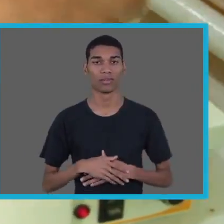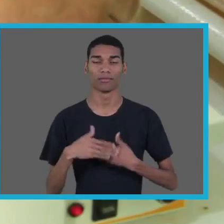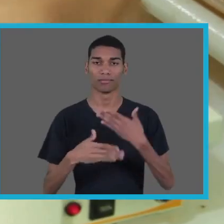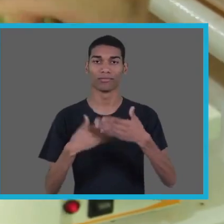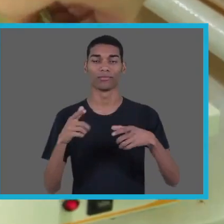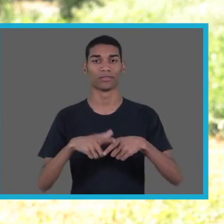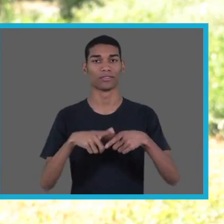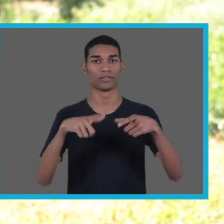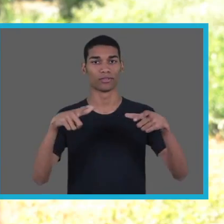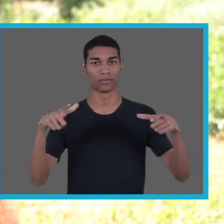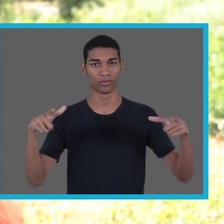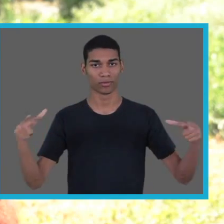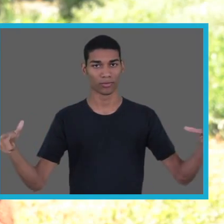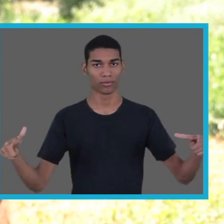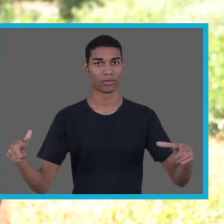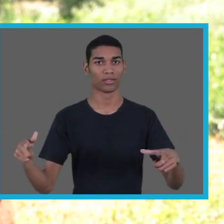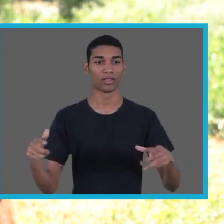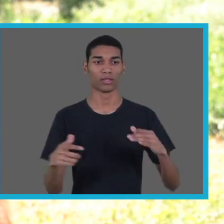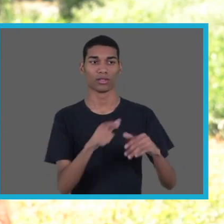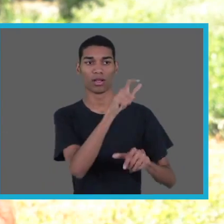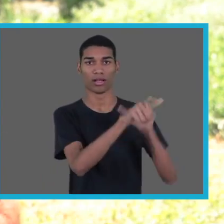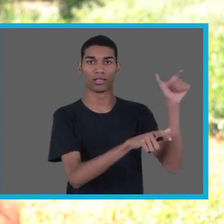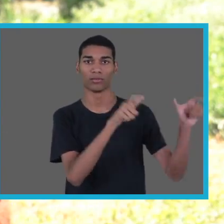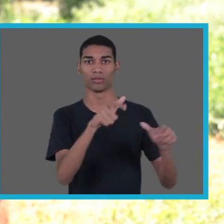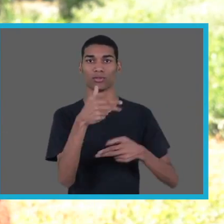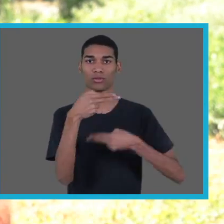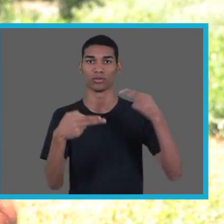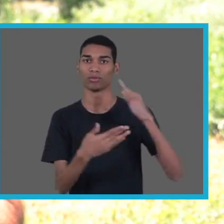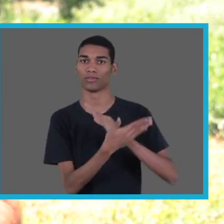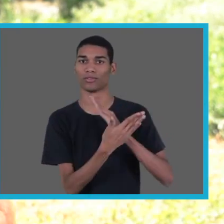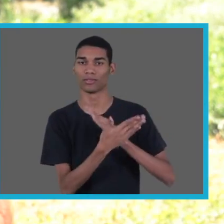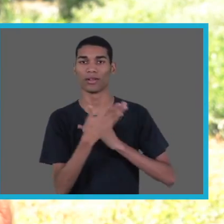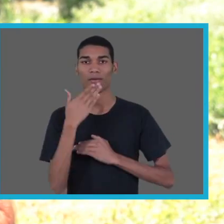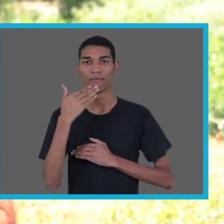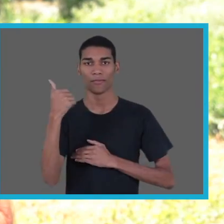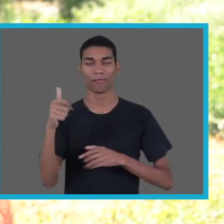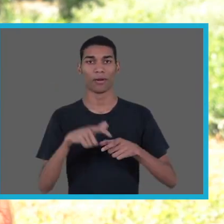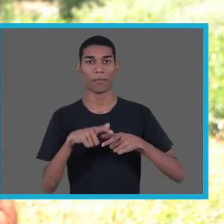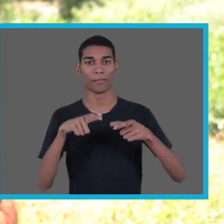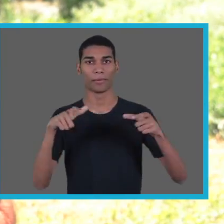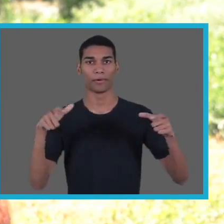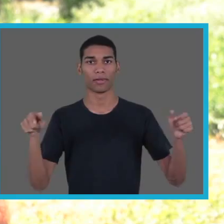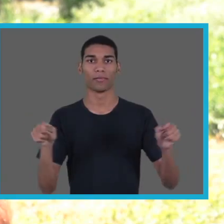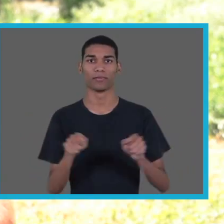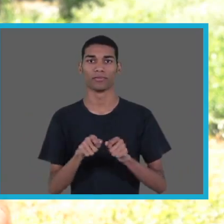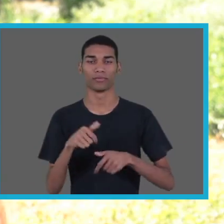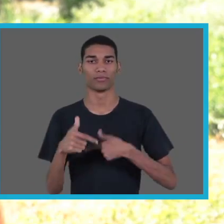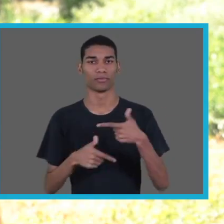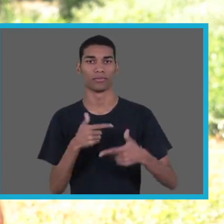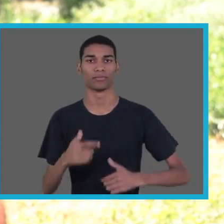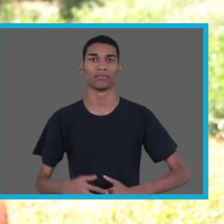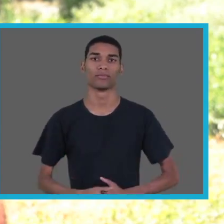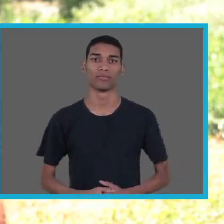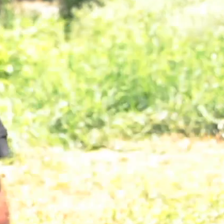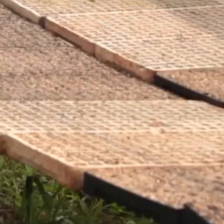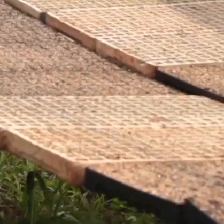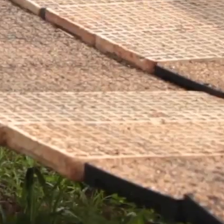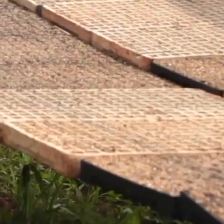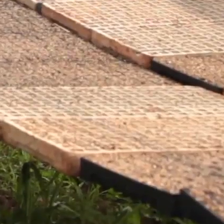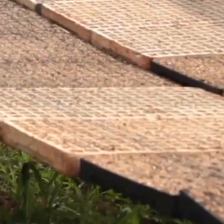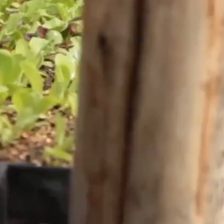funcionário. E aí foi crescendo, a partir do pessoal do SEBRAE veio dando assistência, foi melhorando, foi aumentando a